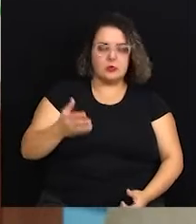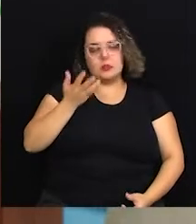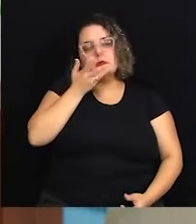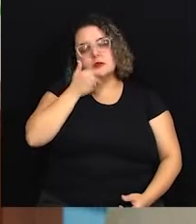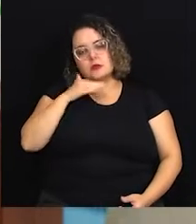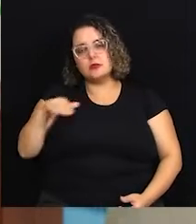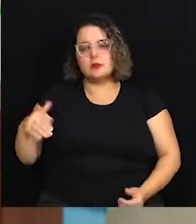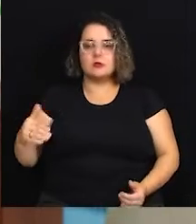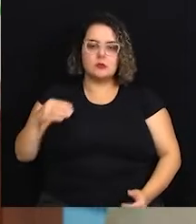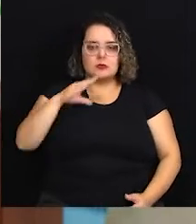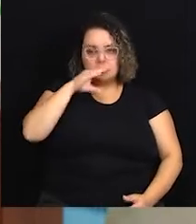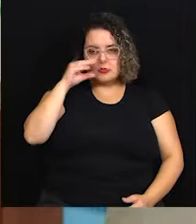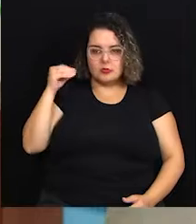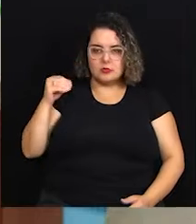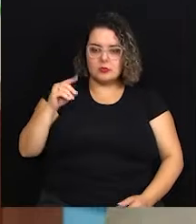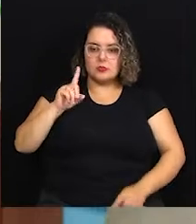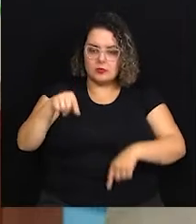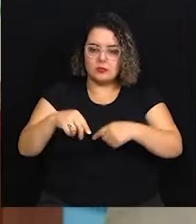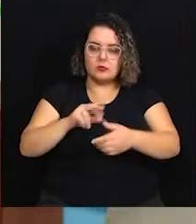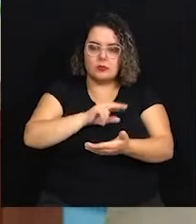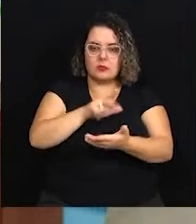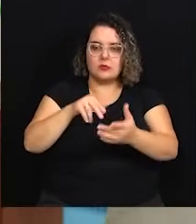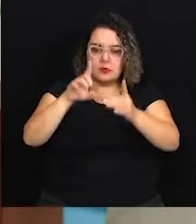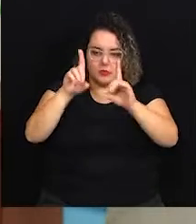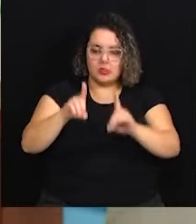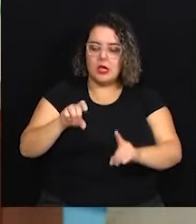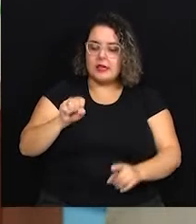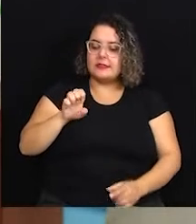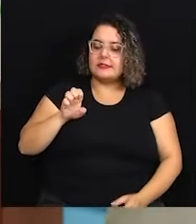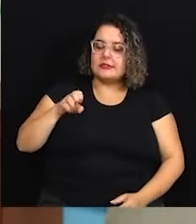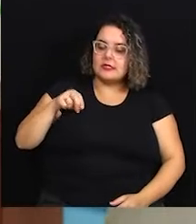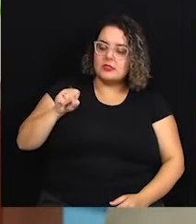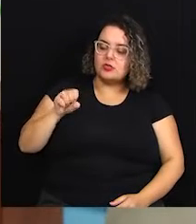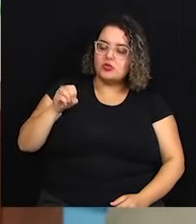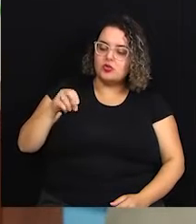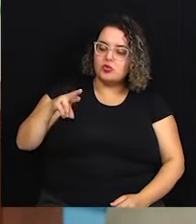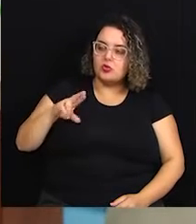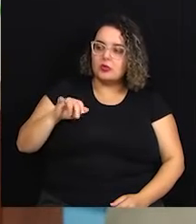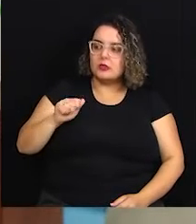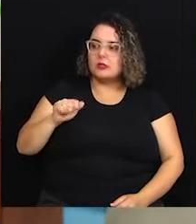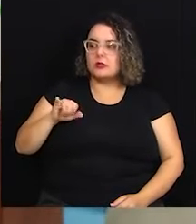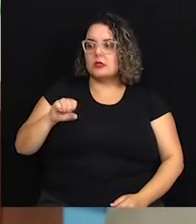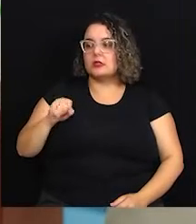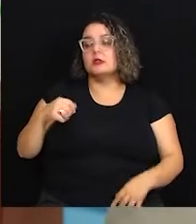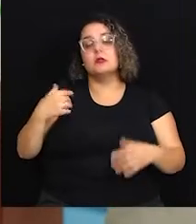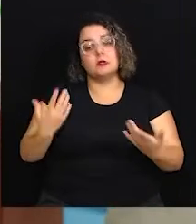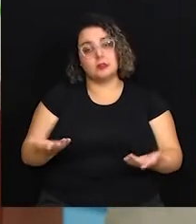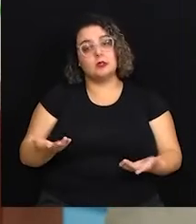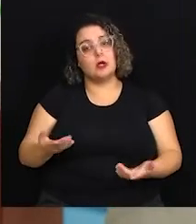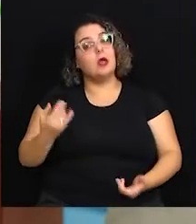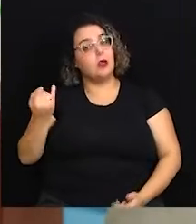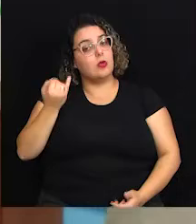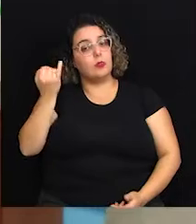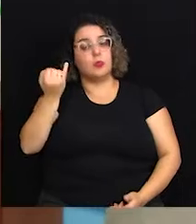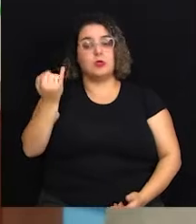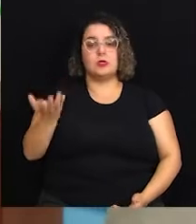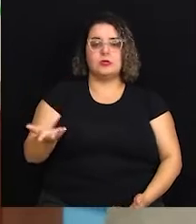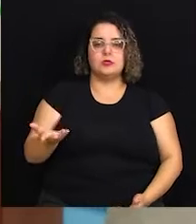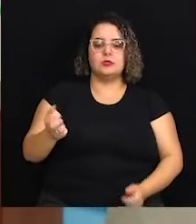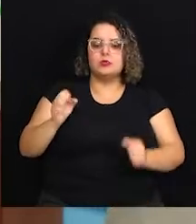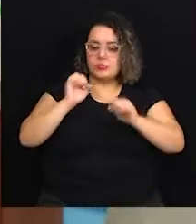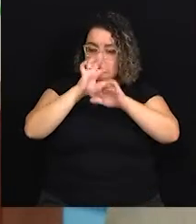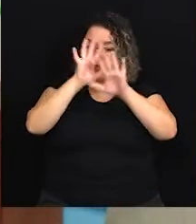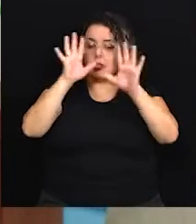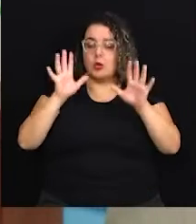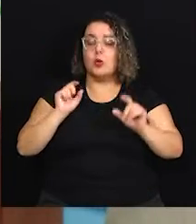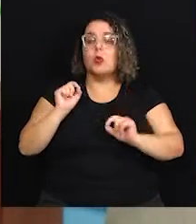os outros são múltiplos deficientes sensoriais, né? Então, assim, é importante a gente deixar